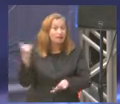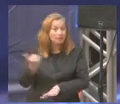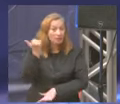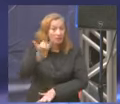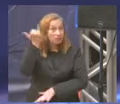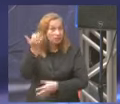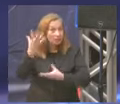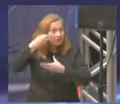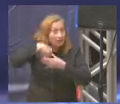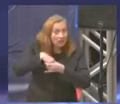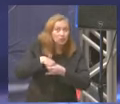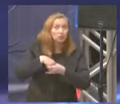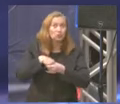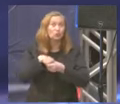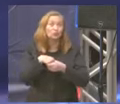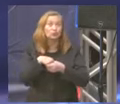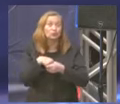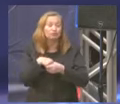lá dentro